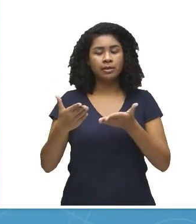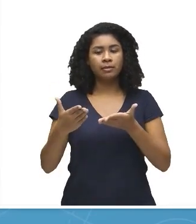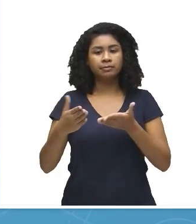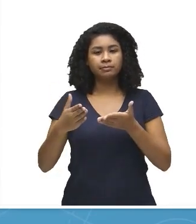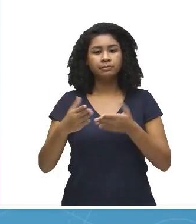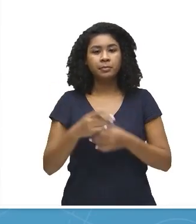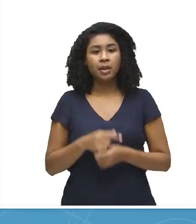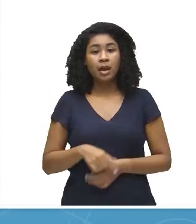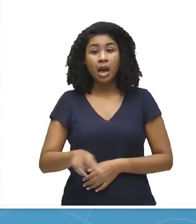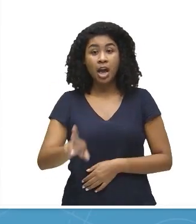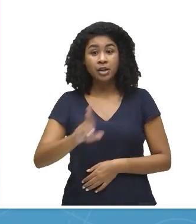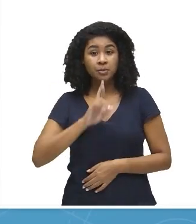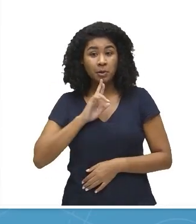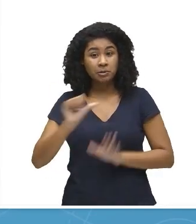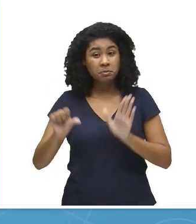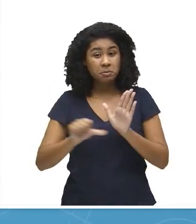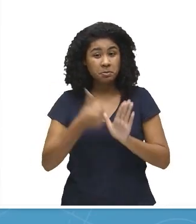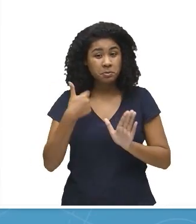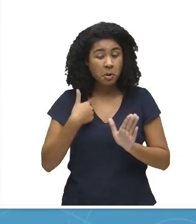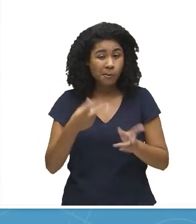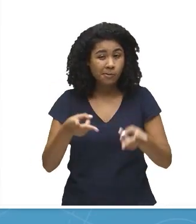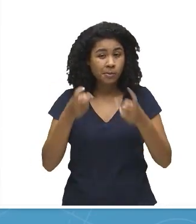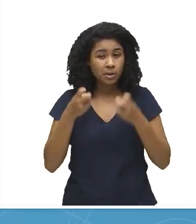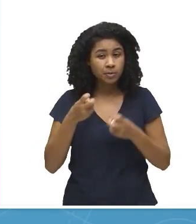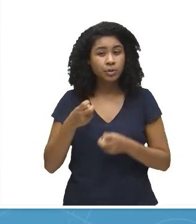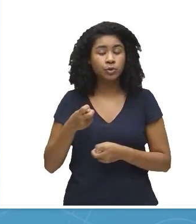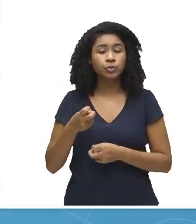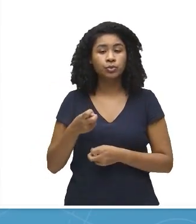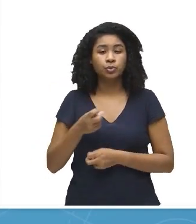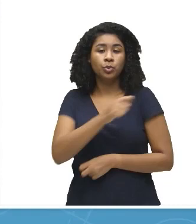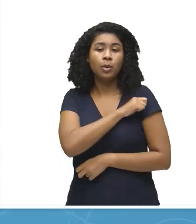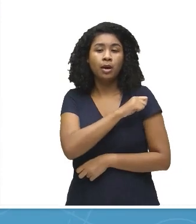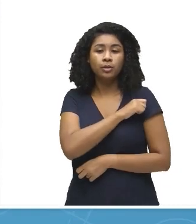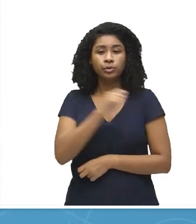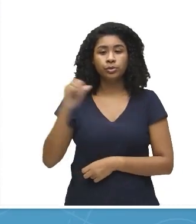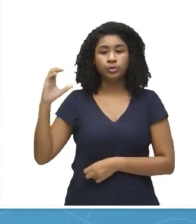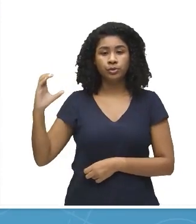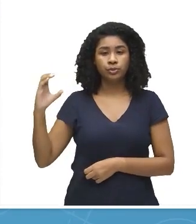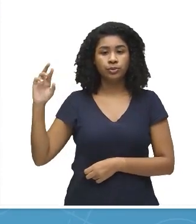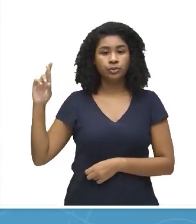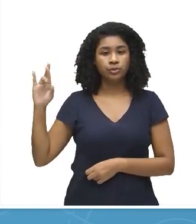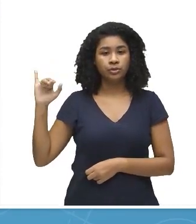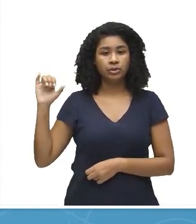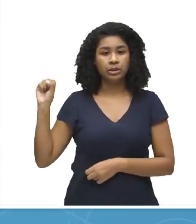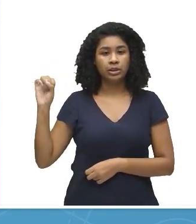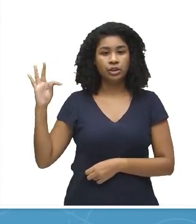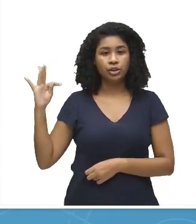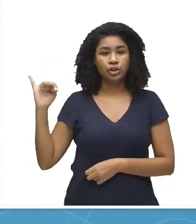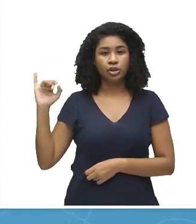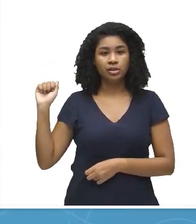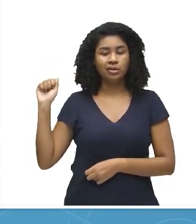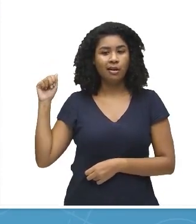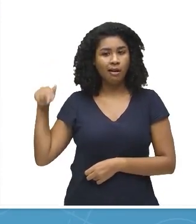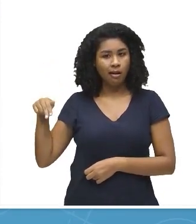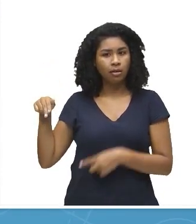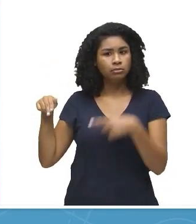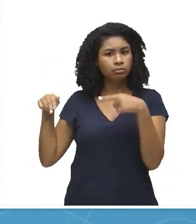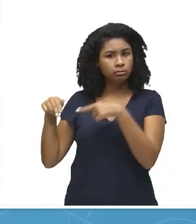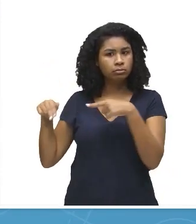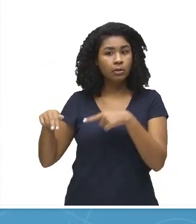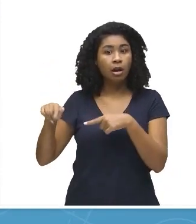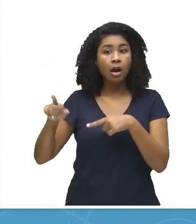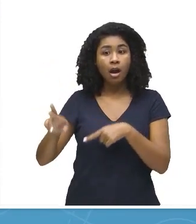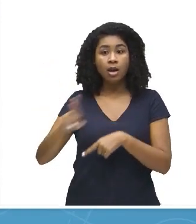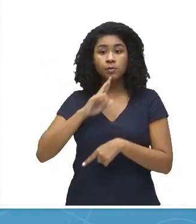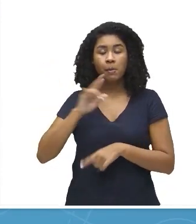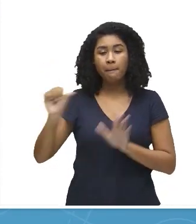primeira resposta que eu vi aqui no chat, tá? Que foi do Christian, né? Então, pelo que eu vi aqui rapidinho, foi ele que respondeu primeiro a primeira